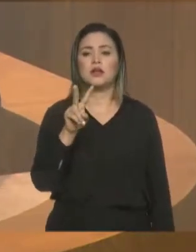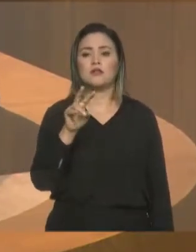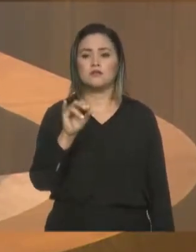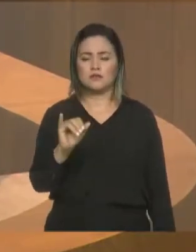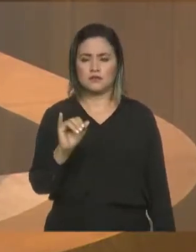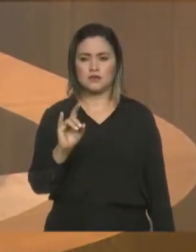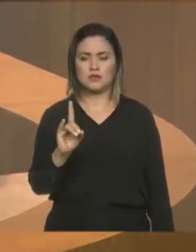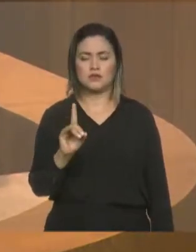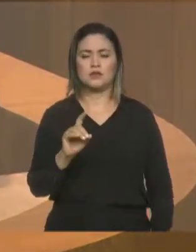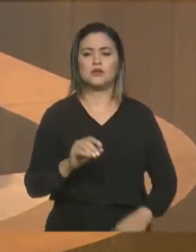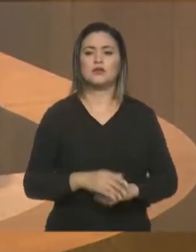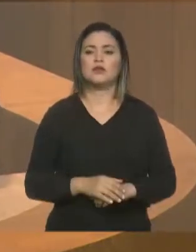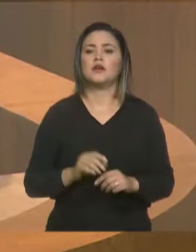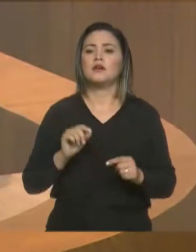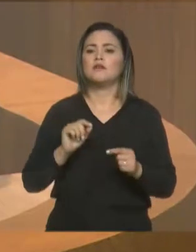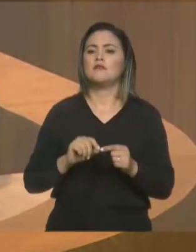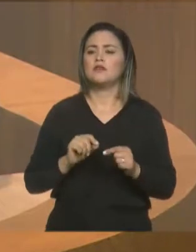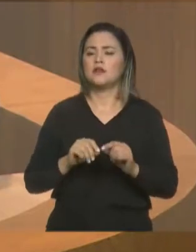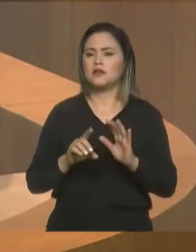ele baixou um decreto,